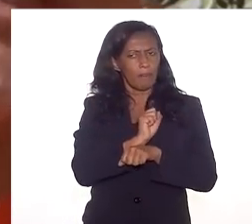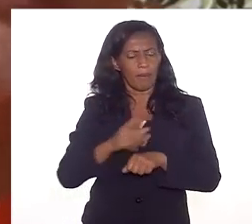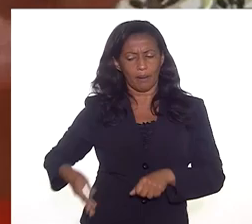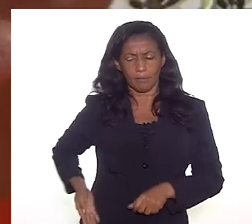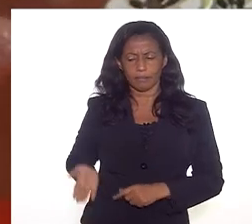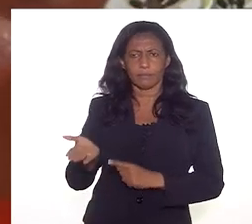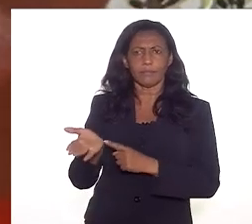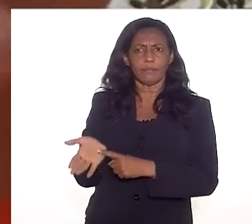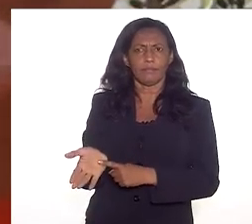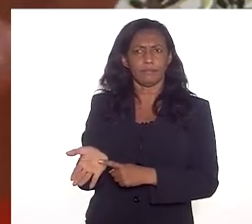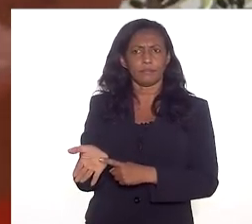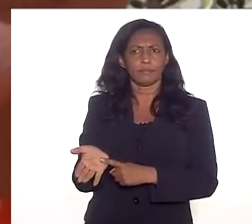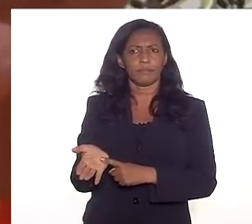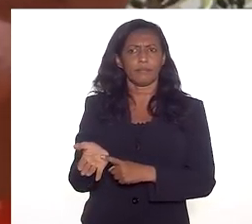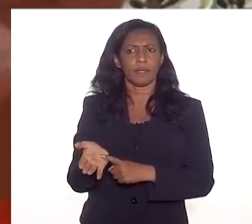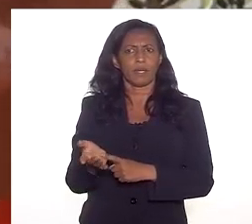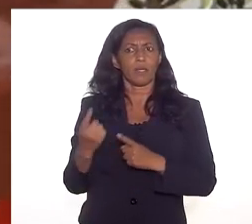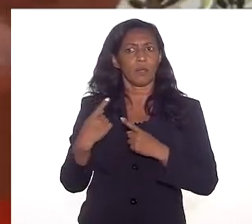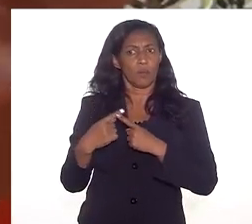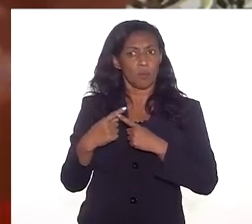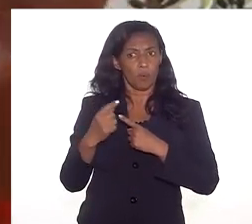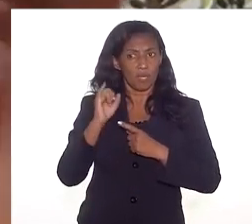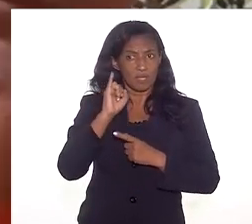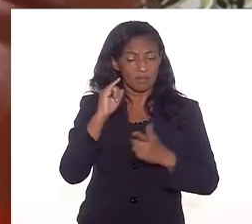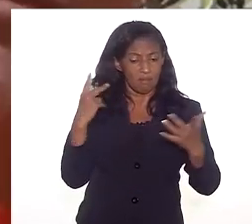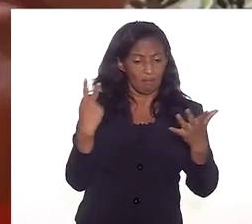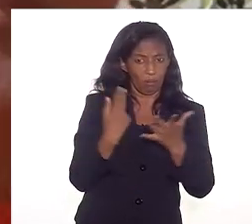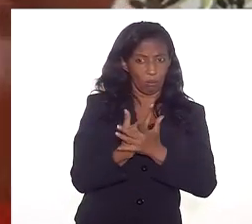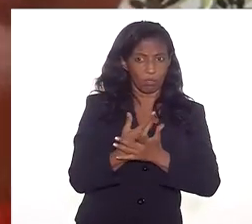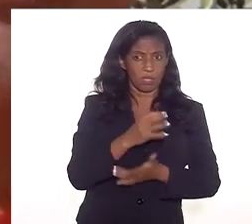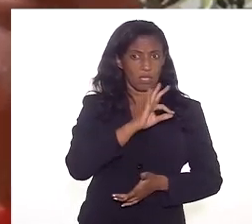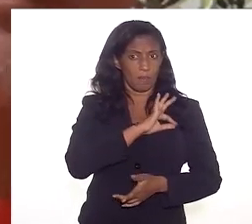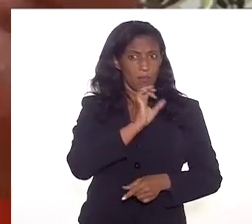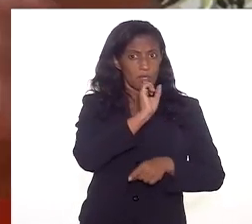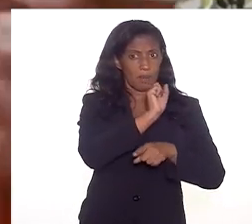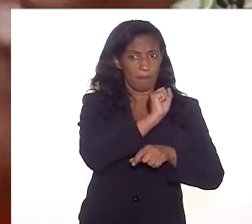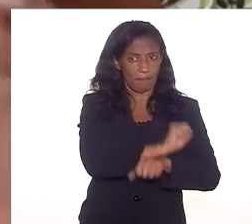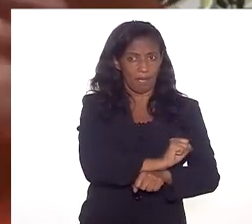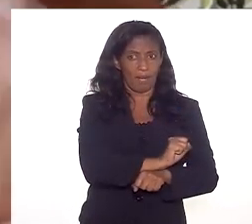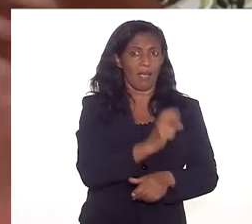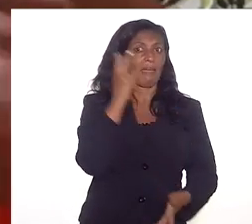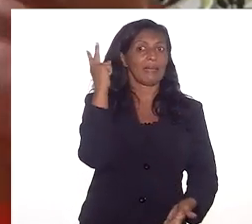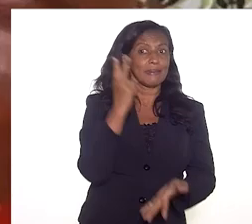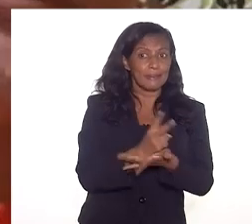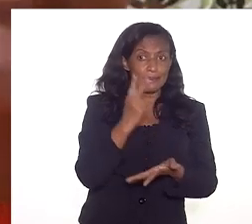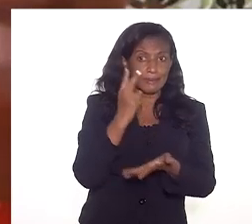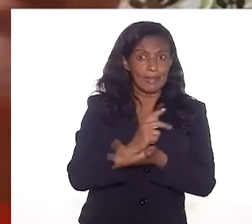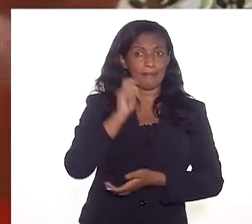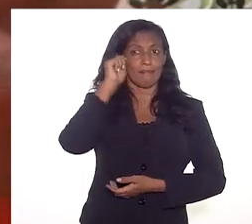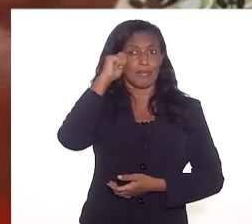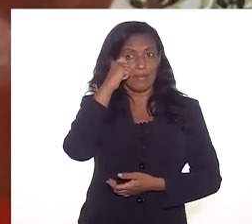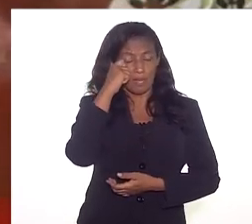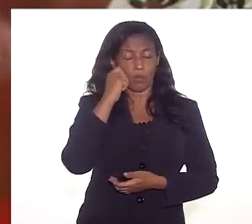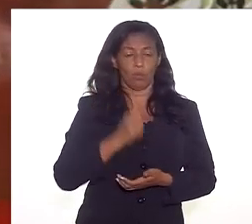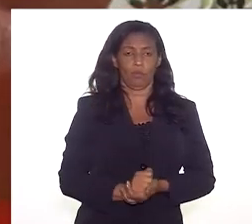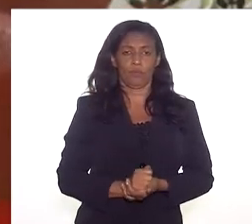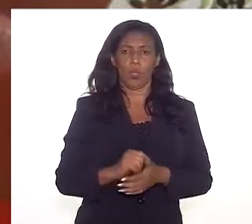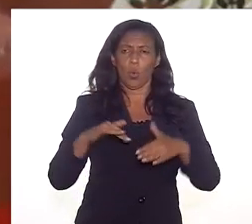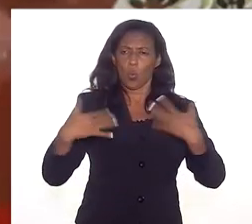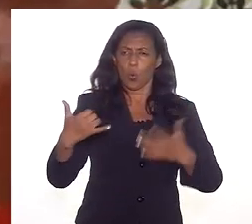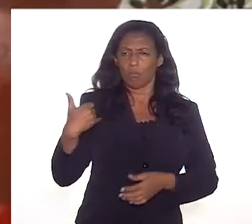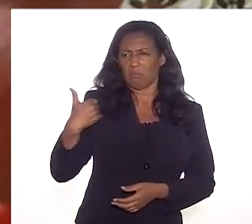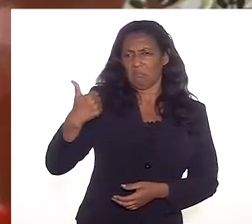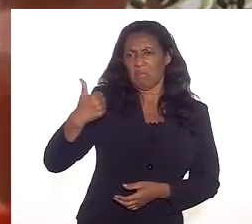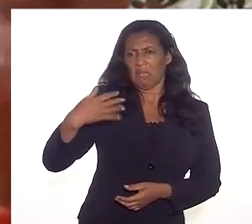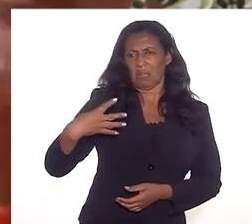de estudante, e na Blitz a polícia vai em cima dos negros. Meu pai fazia isso sempre desde 14, 15 anos,